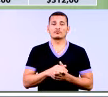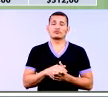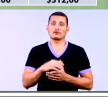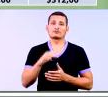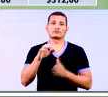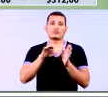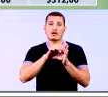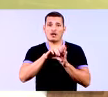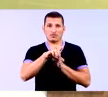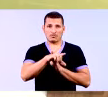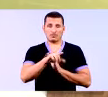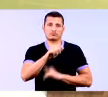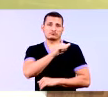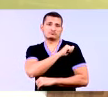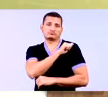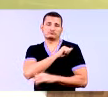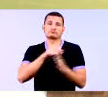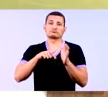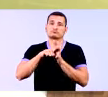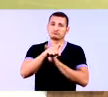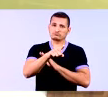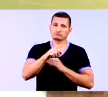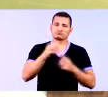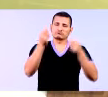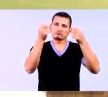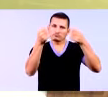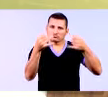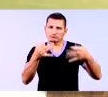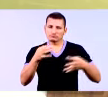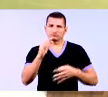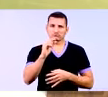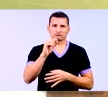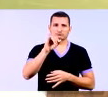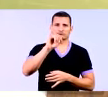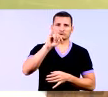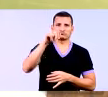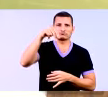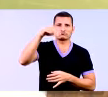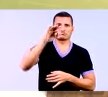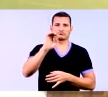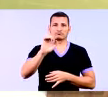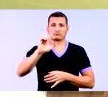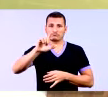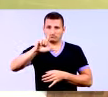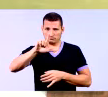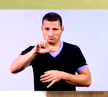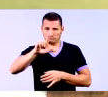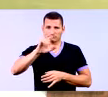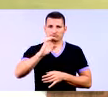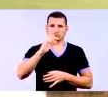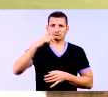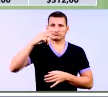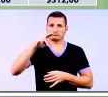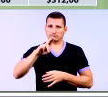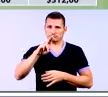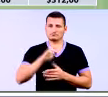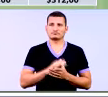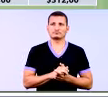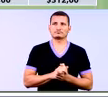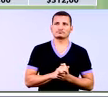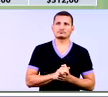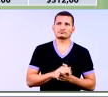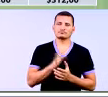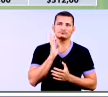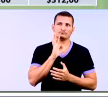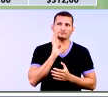Cacoal fez, né, pedindo para a gente pegar e falar um pouco mais sobre os processadores da Intel, né? E aí é interessante para eles aí agora. legal. Então a gente